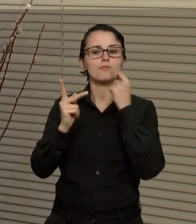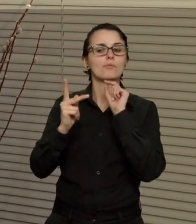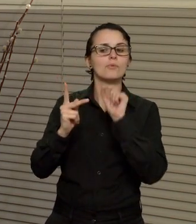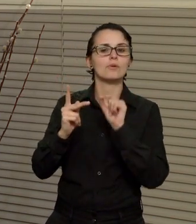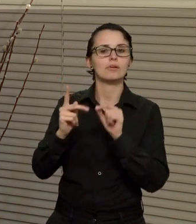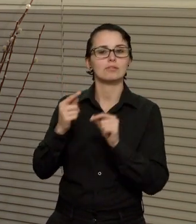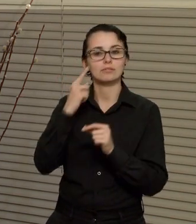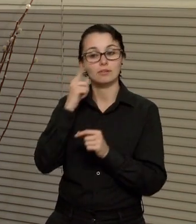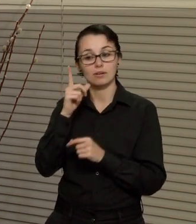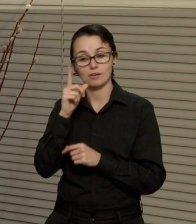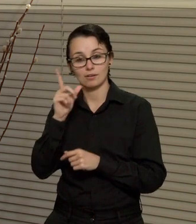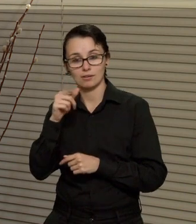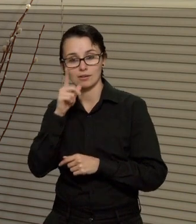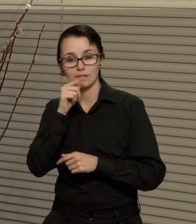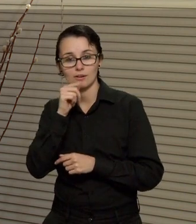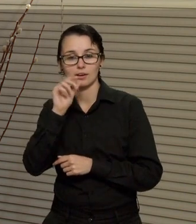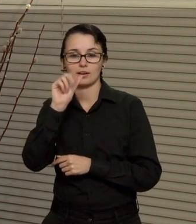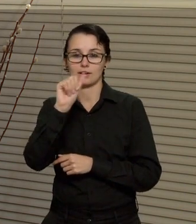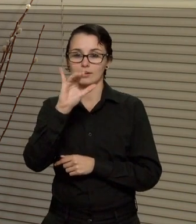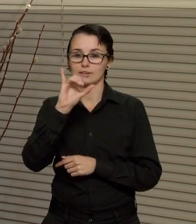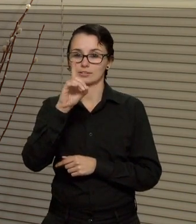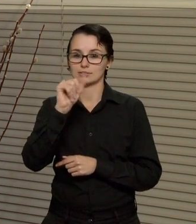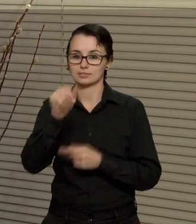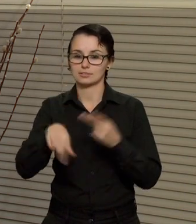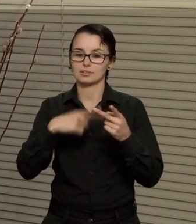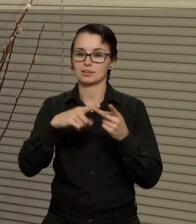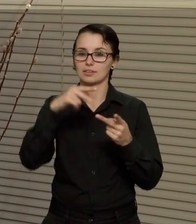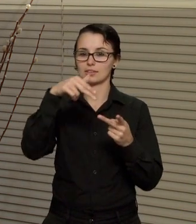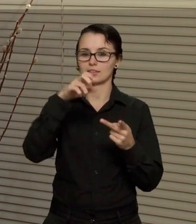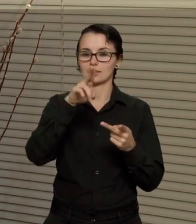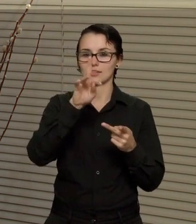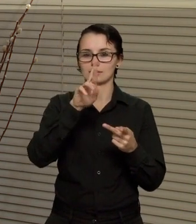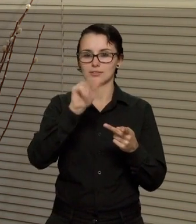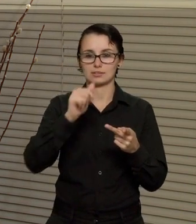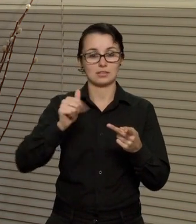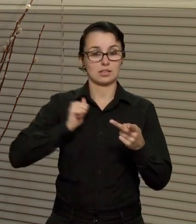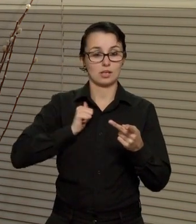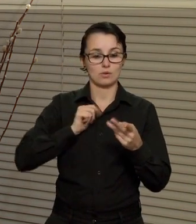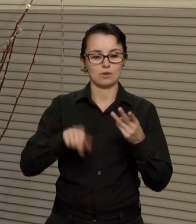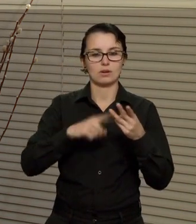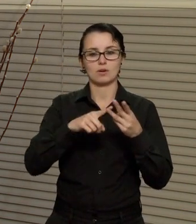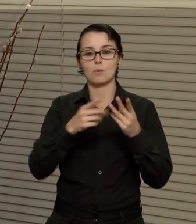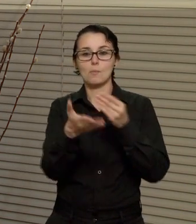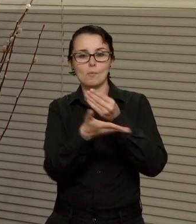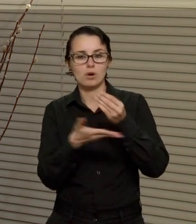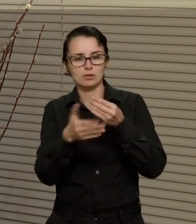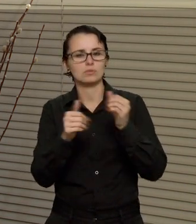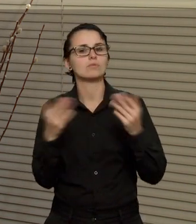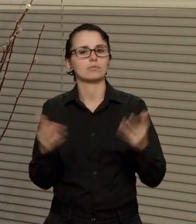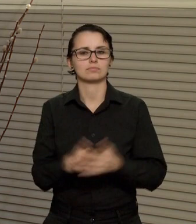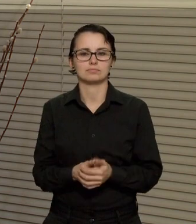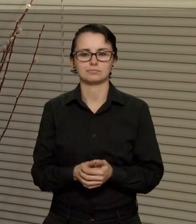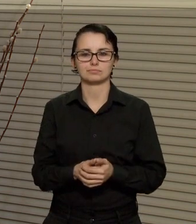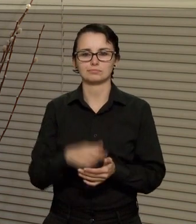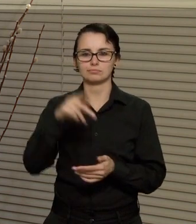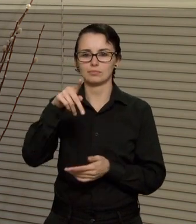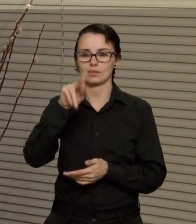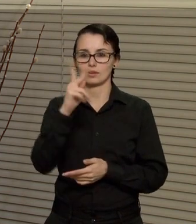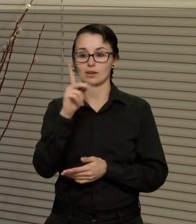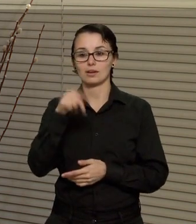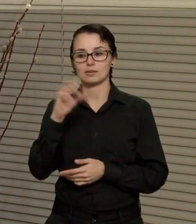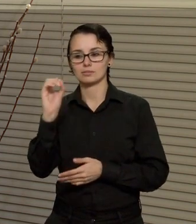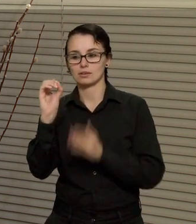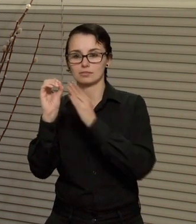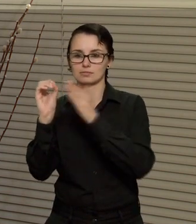é ácida, neutra ou básica. A escala de pH varia entre 0 e 14, na temperatura